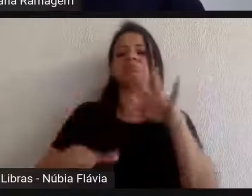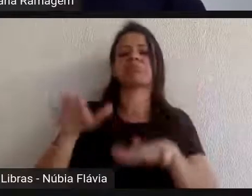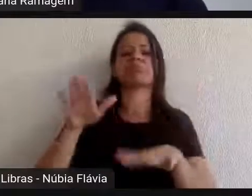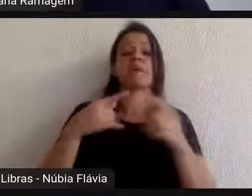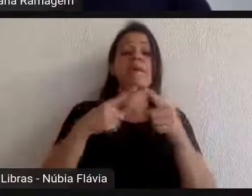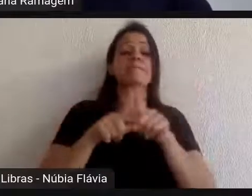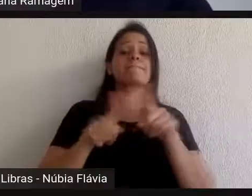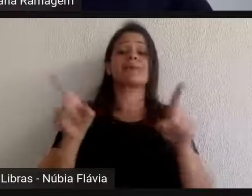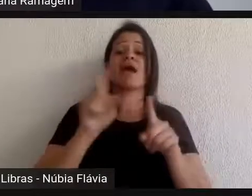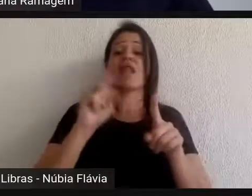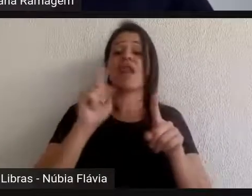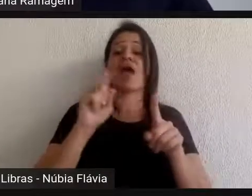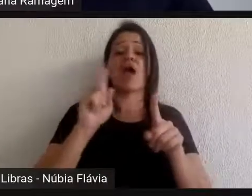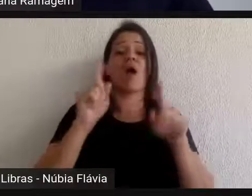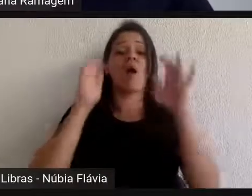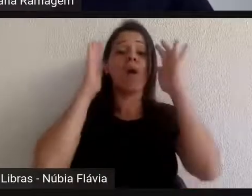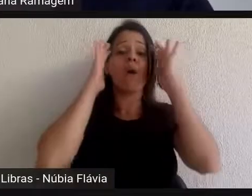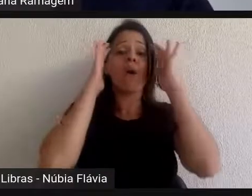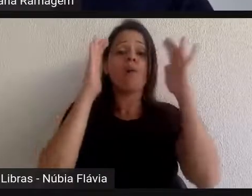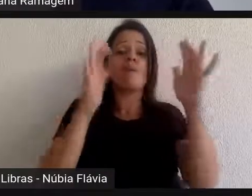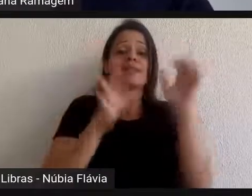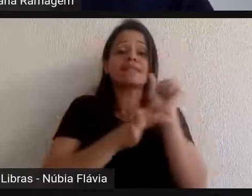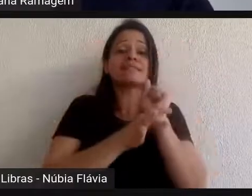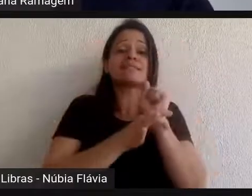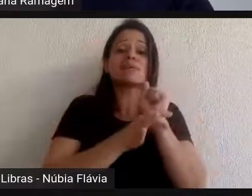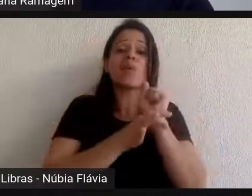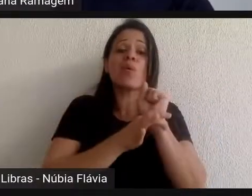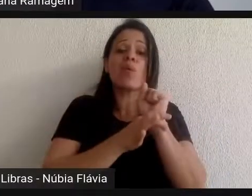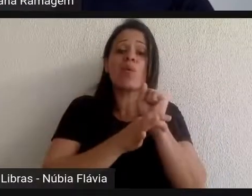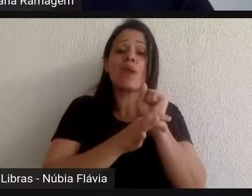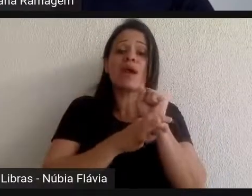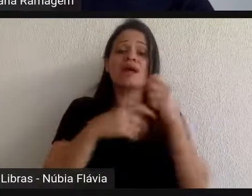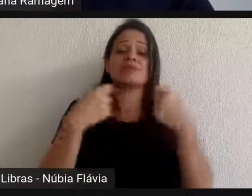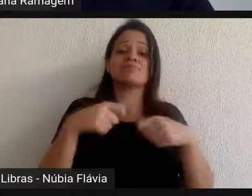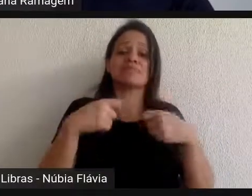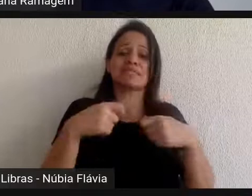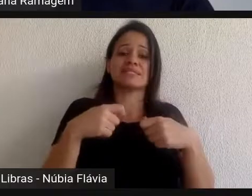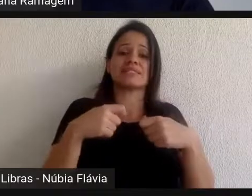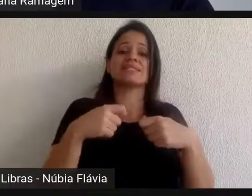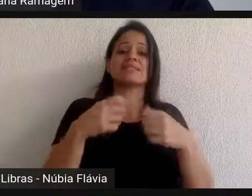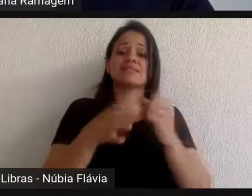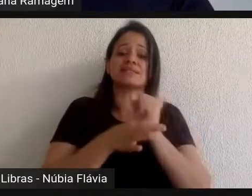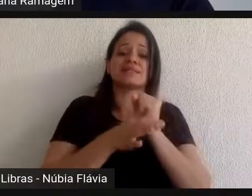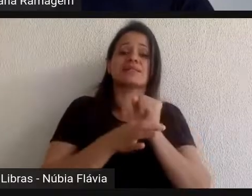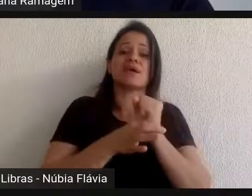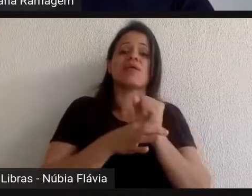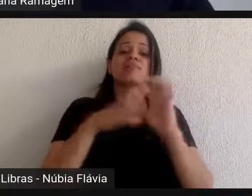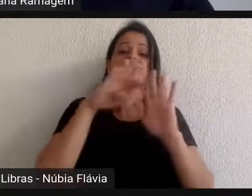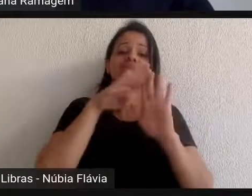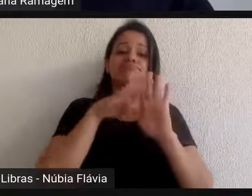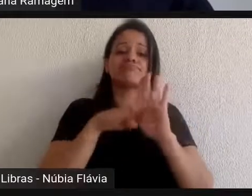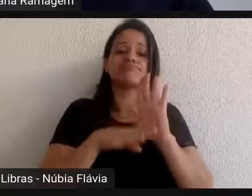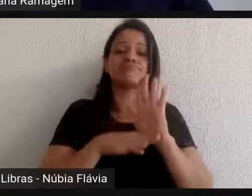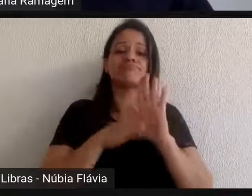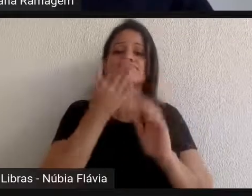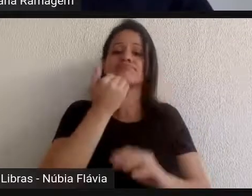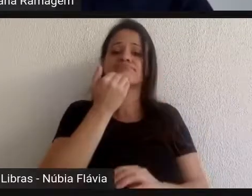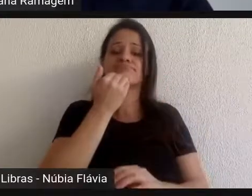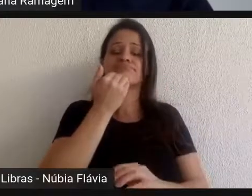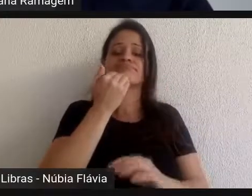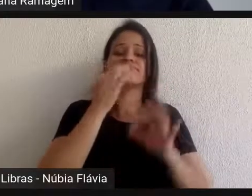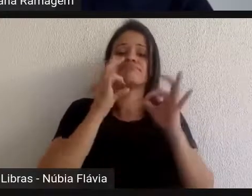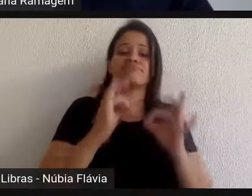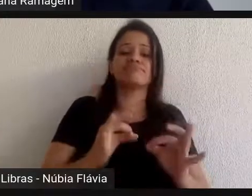imunes e seguras de que nada vai acontecer. E infelizmente não é assim, né? E outra coisa que a gente precisa